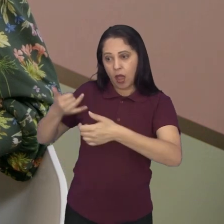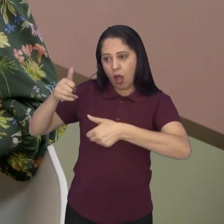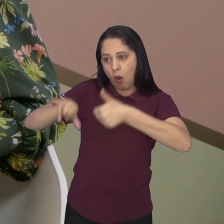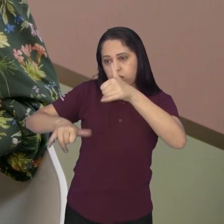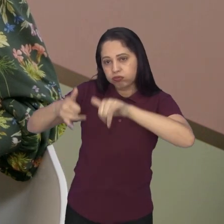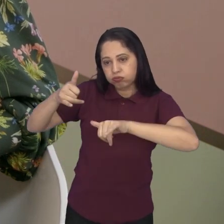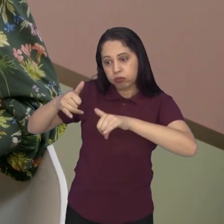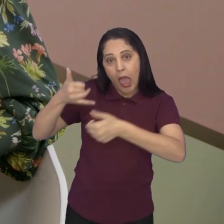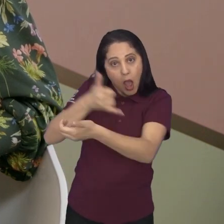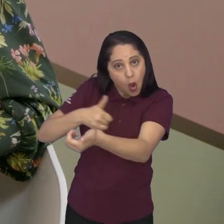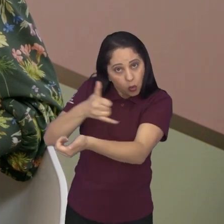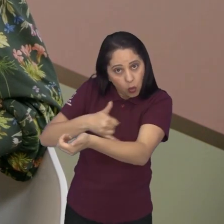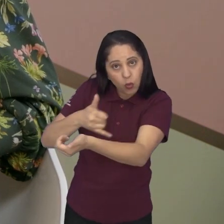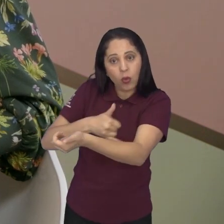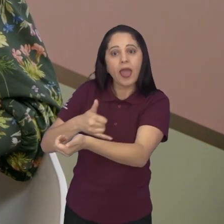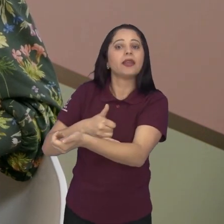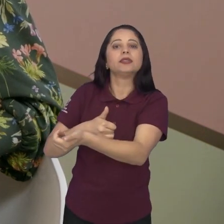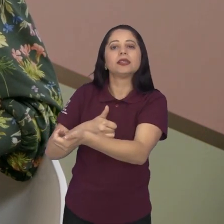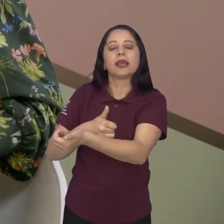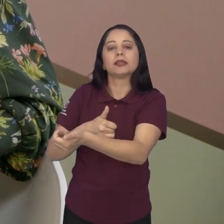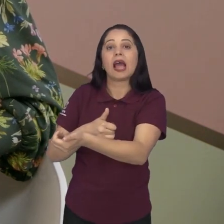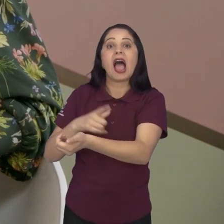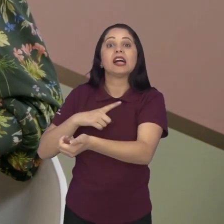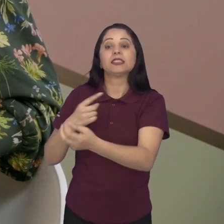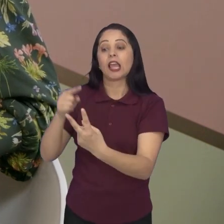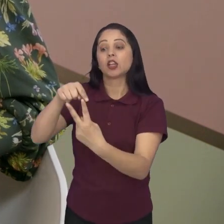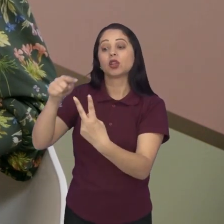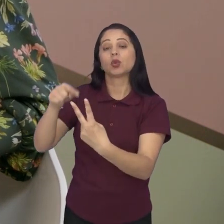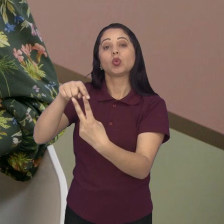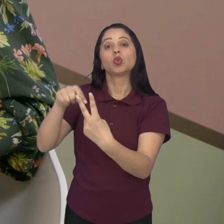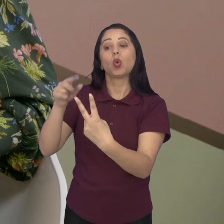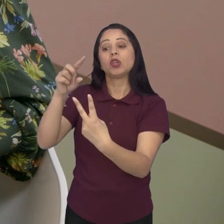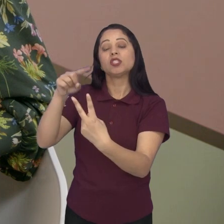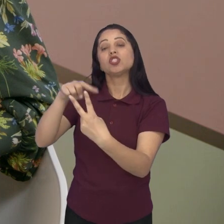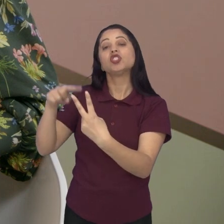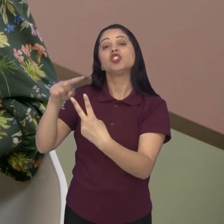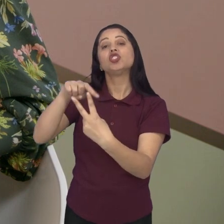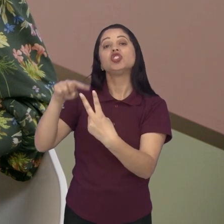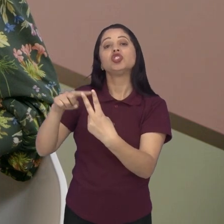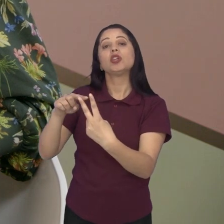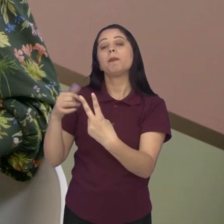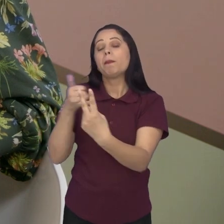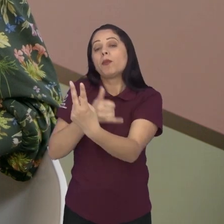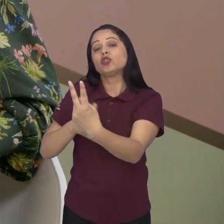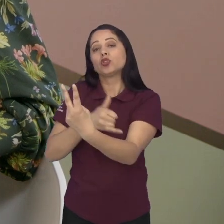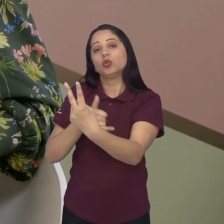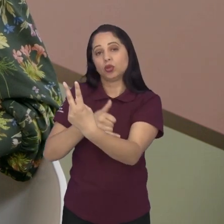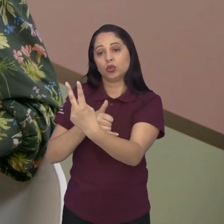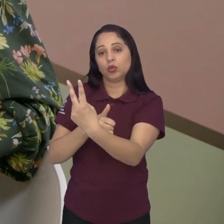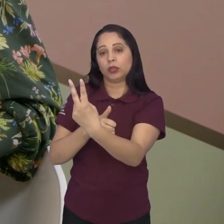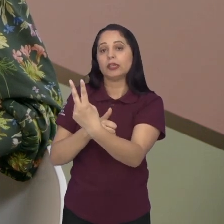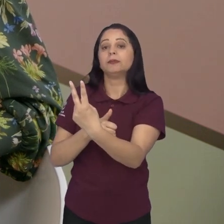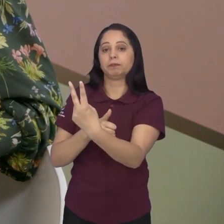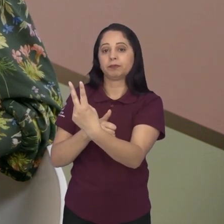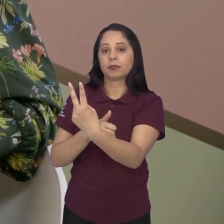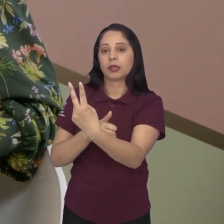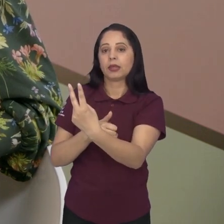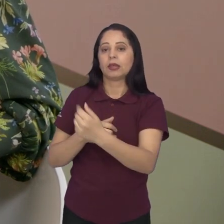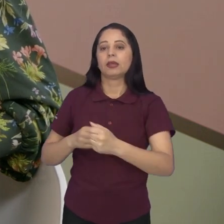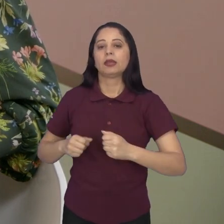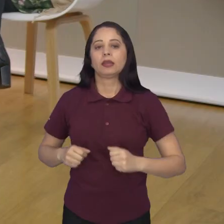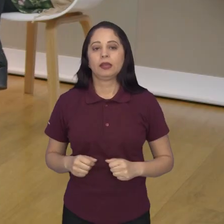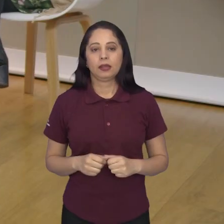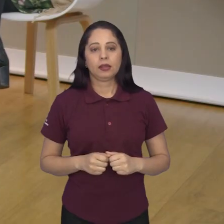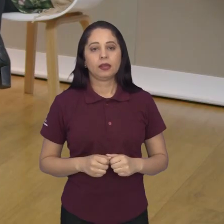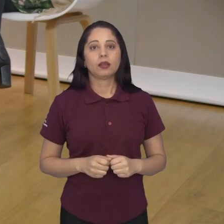olho não só no colesterol que a gente chama ruim, que é o LDL, esse pode estar alto, mas eu fico principalmente de olho no triglicérides. Esse é o que é o